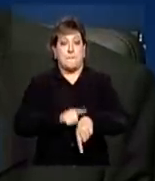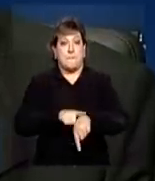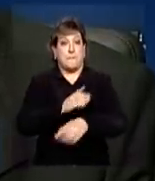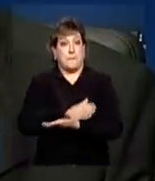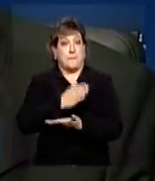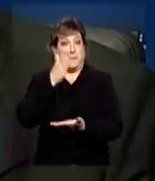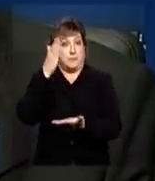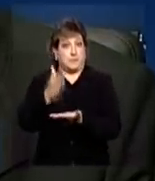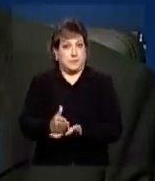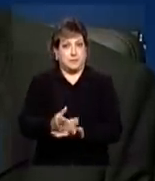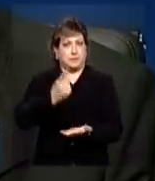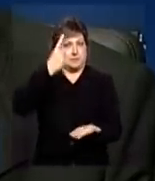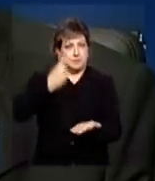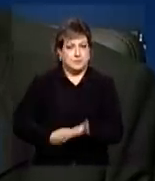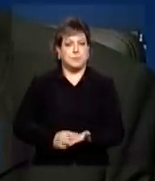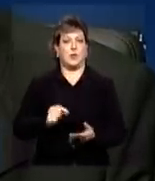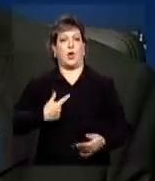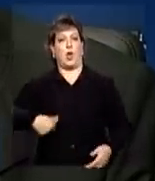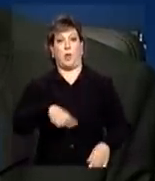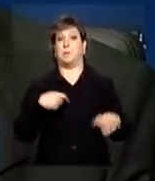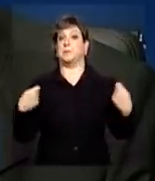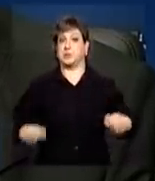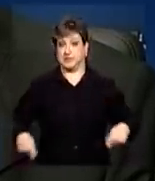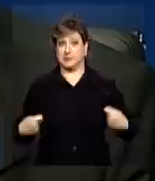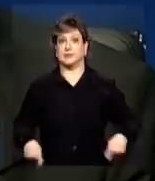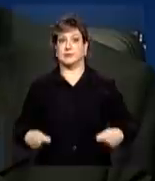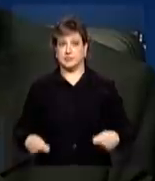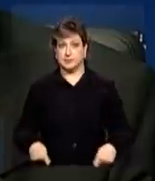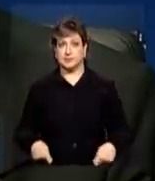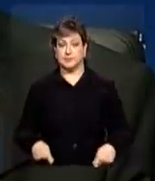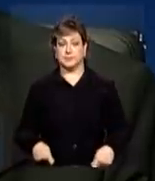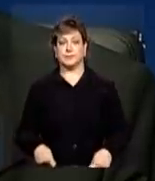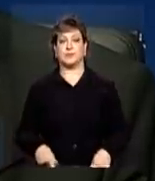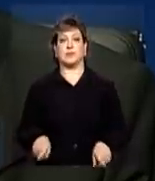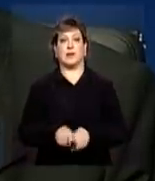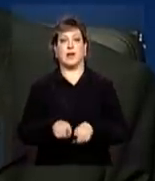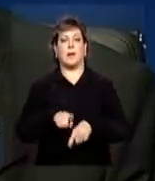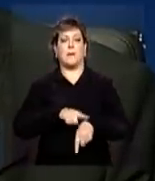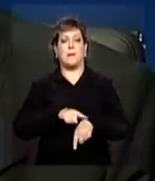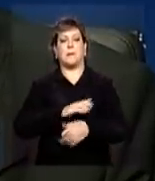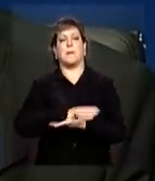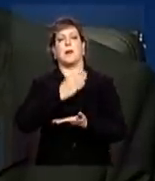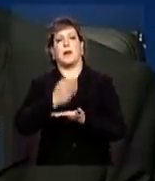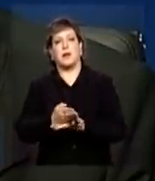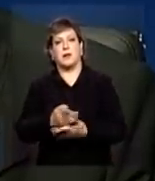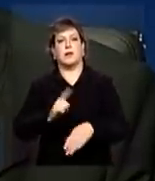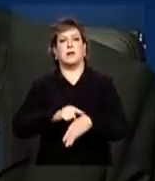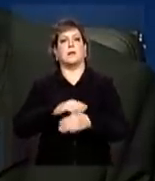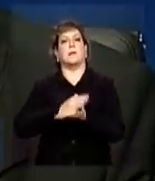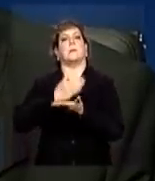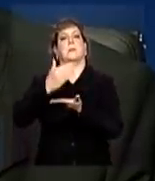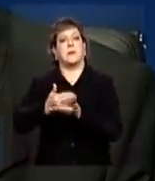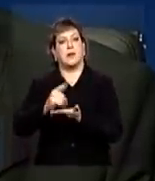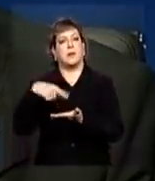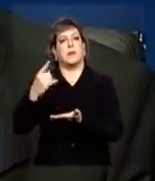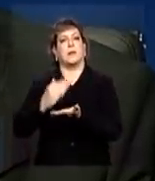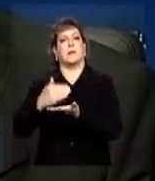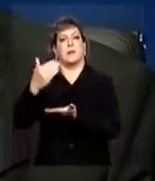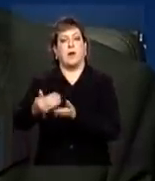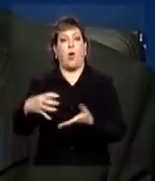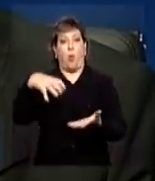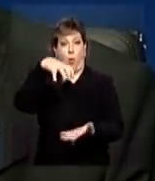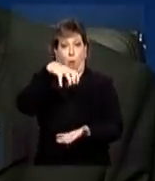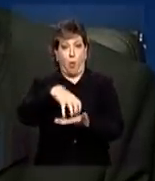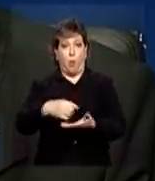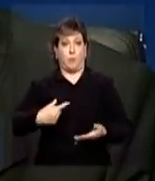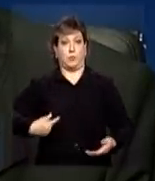que nós necessitamos. A periodicidade da própria reunião do grupo que